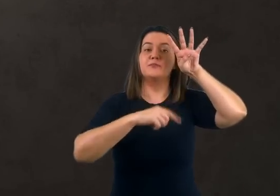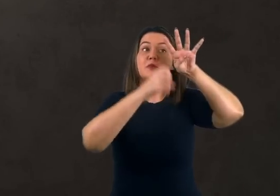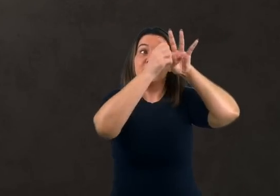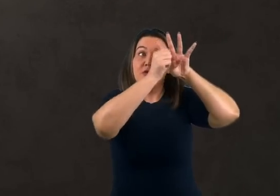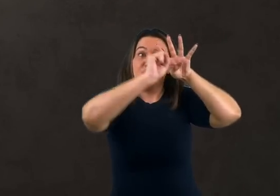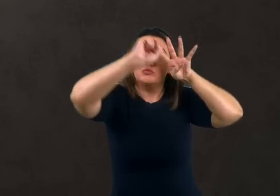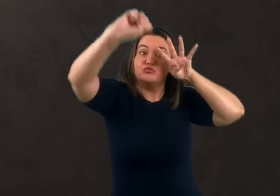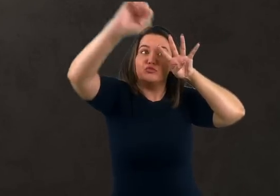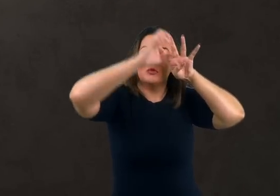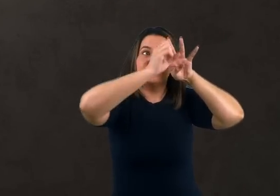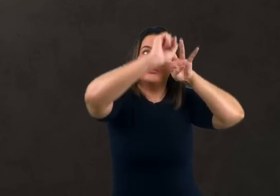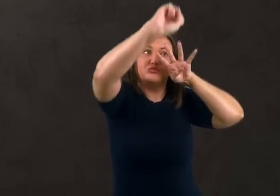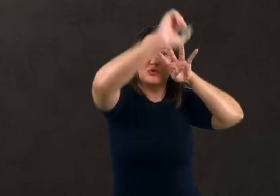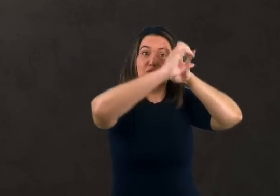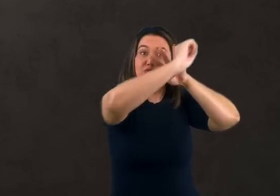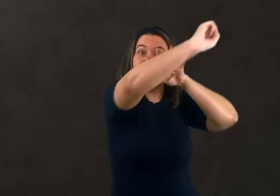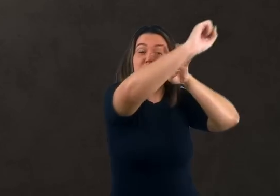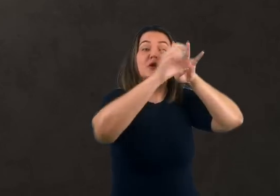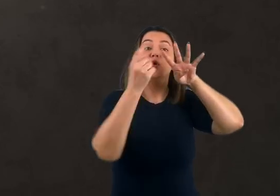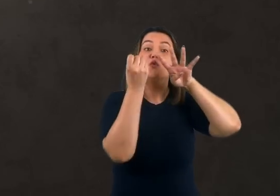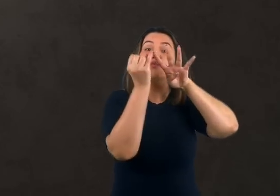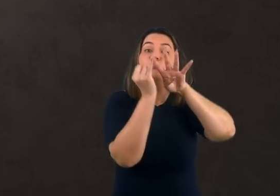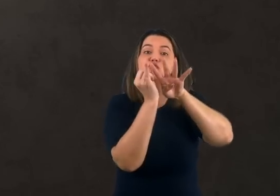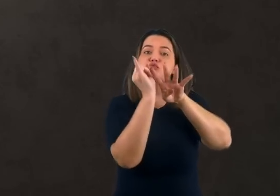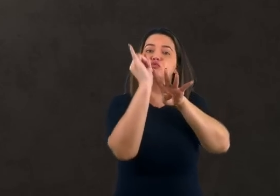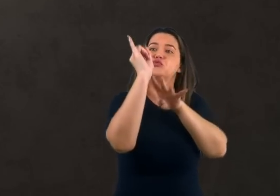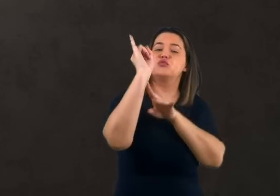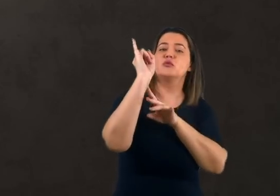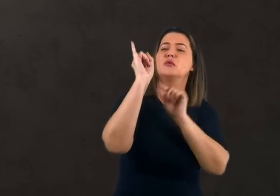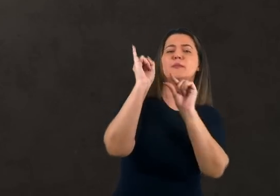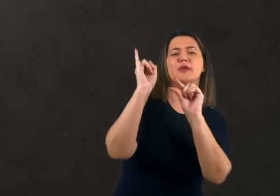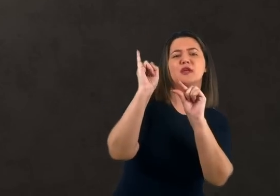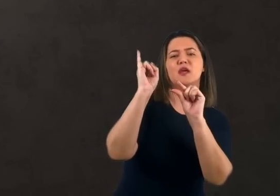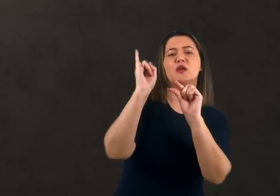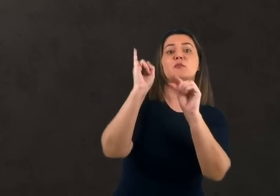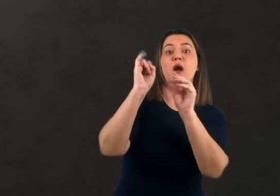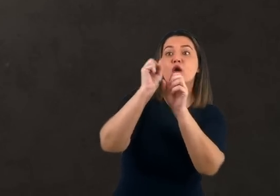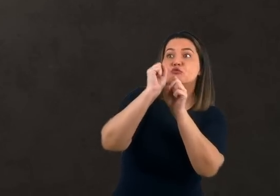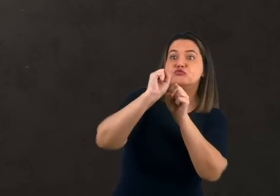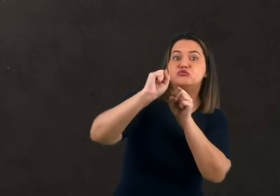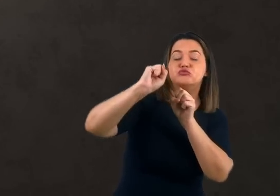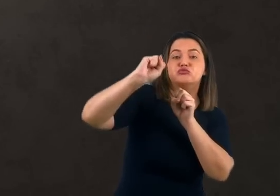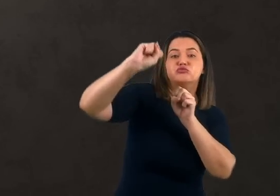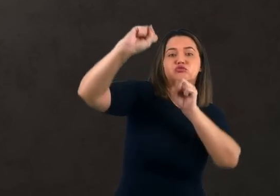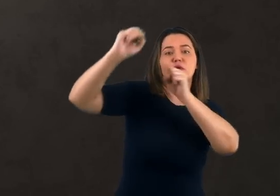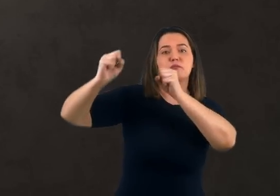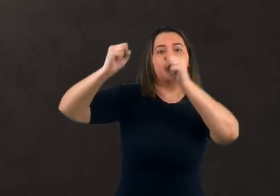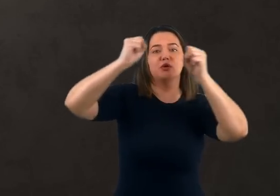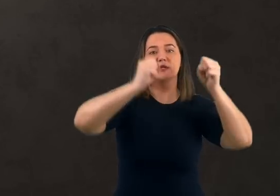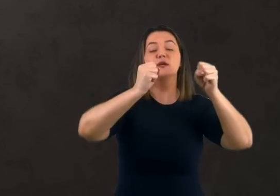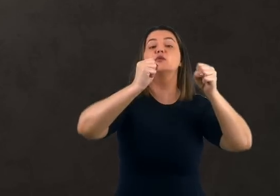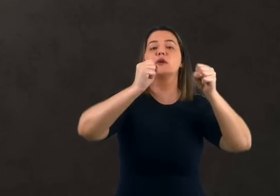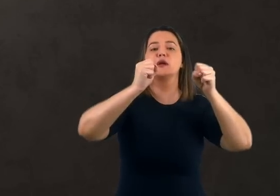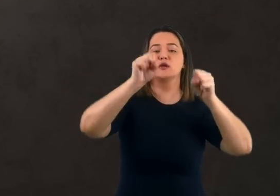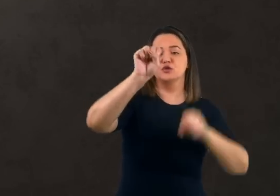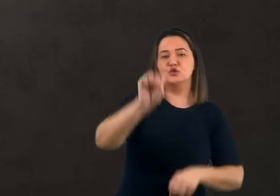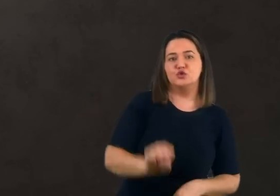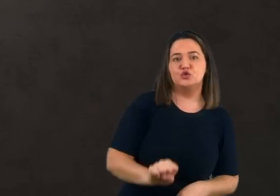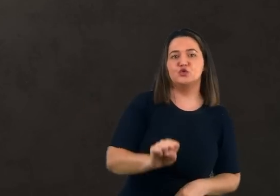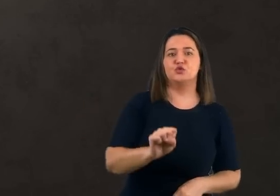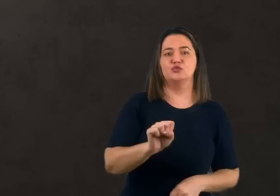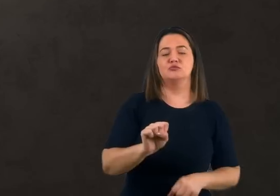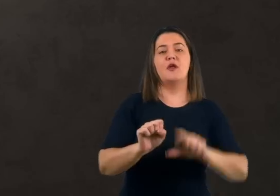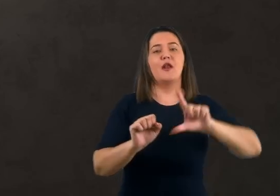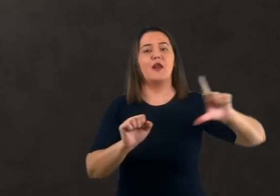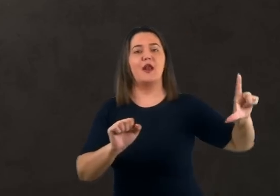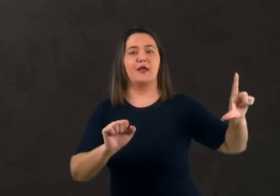De um deles surgiu um outro chifre, que começou pequeno, mas cresceu em poder na direção do sul, do leste